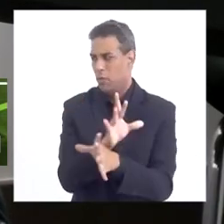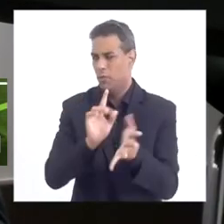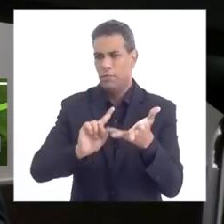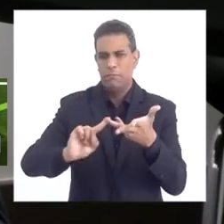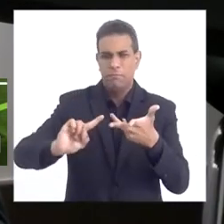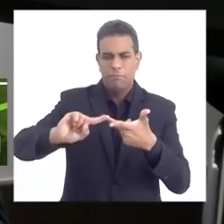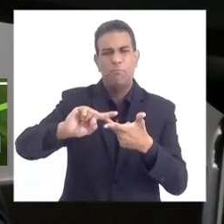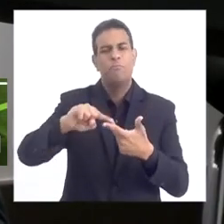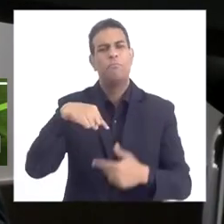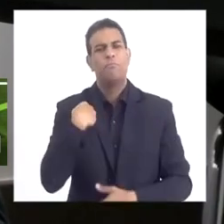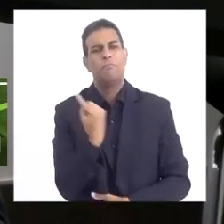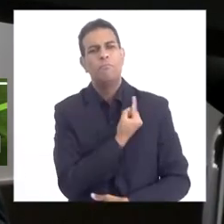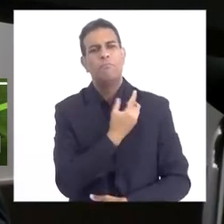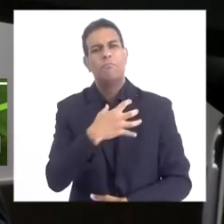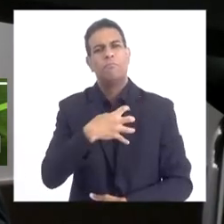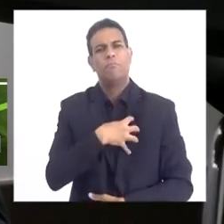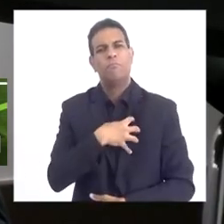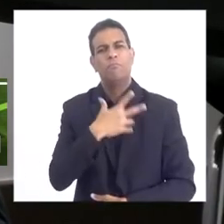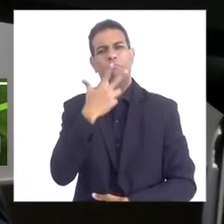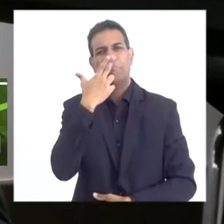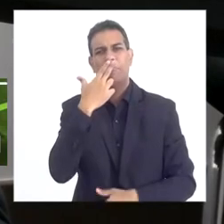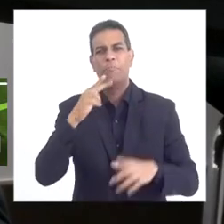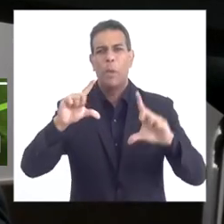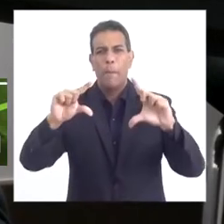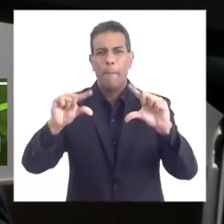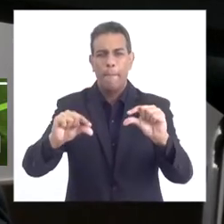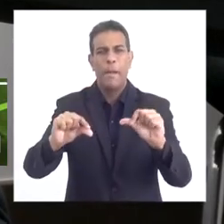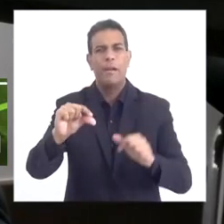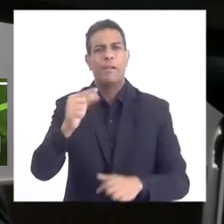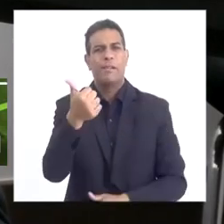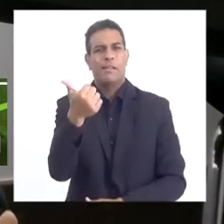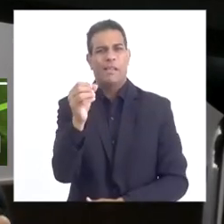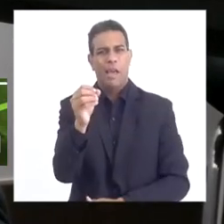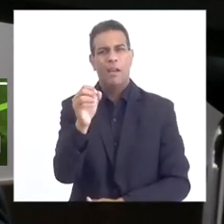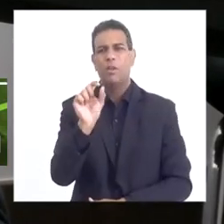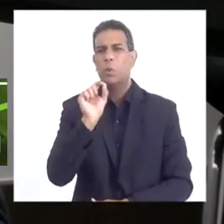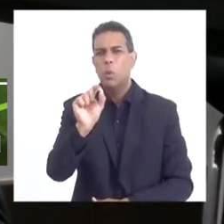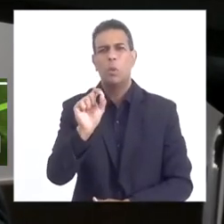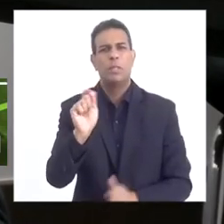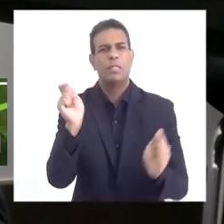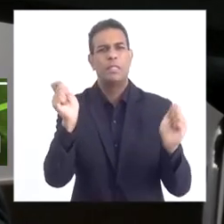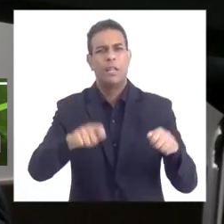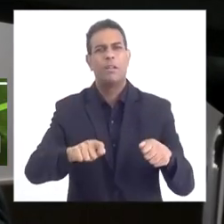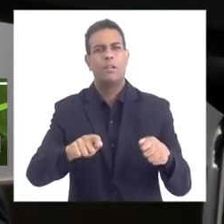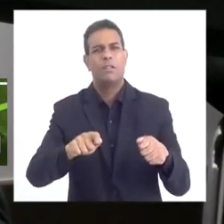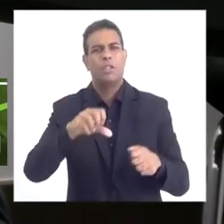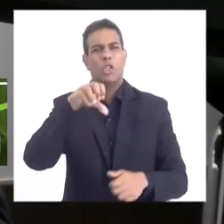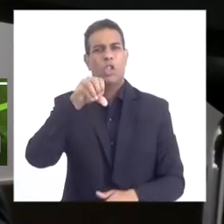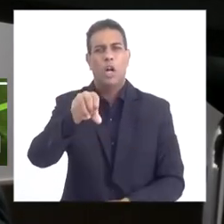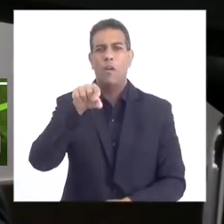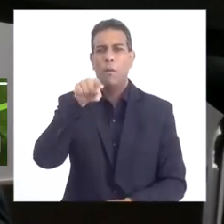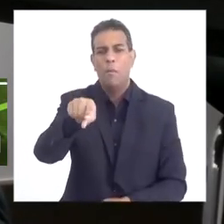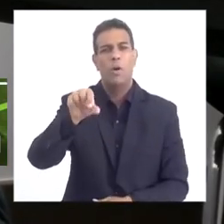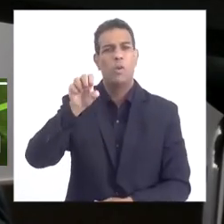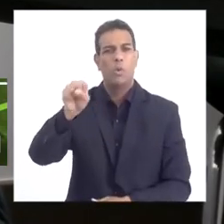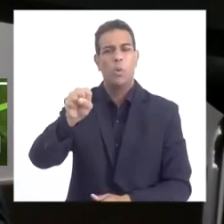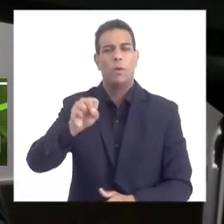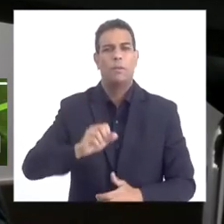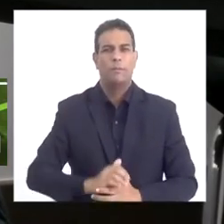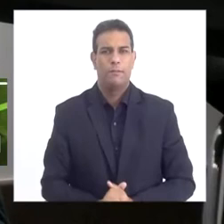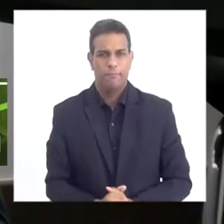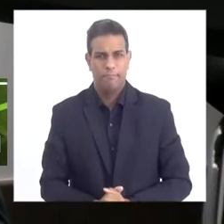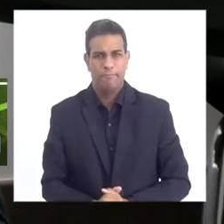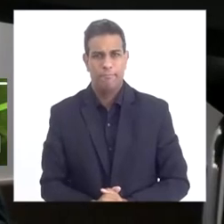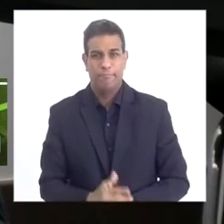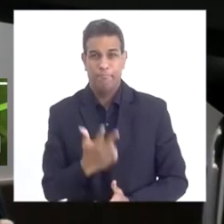que não ia ser menos que 10. Hoje o senhor já foi para 9,8.